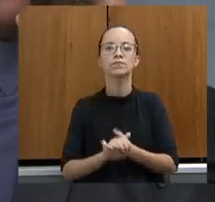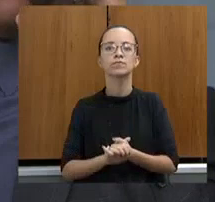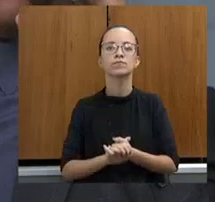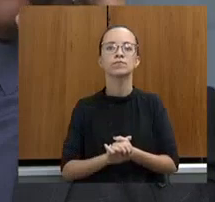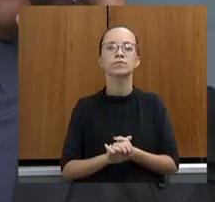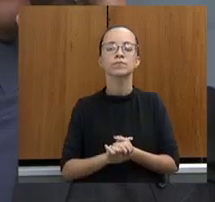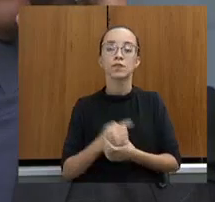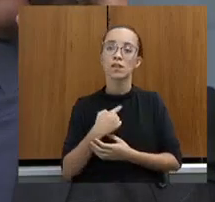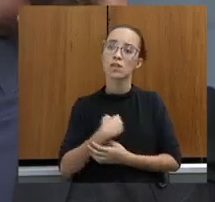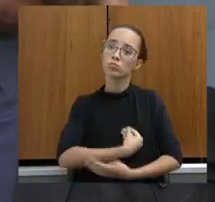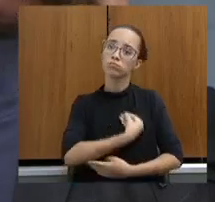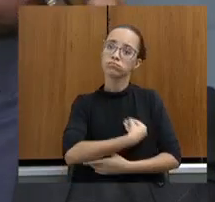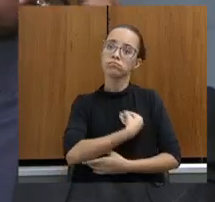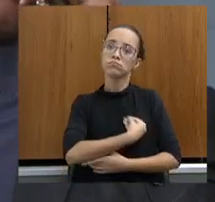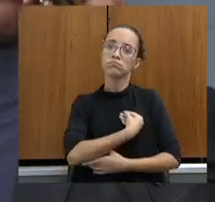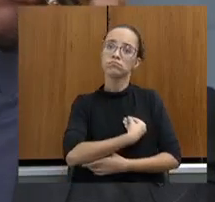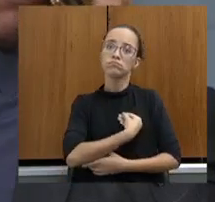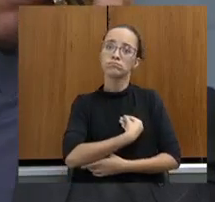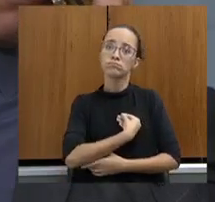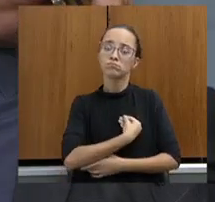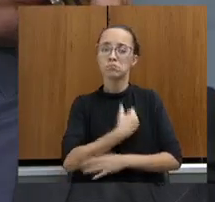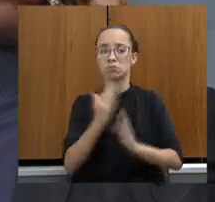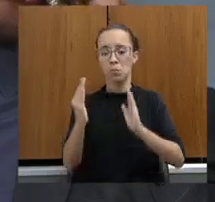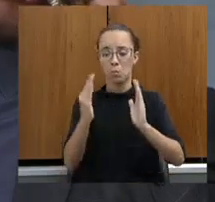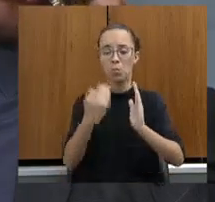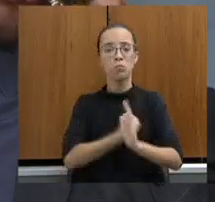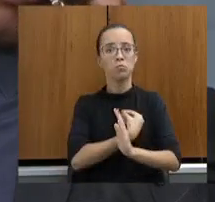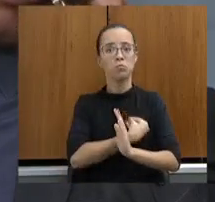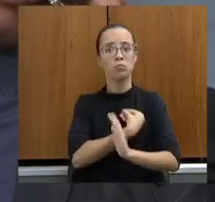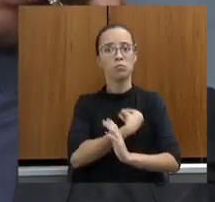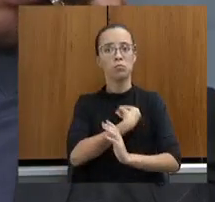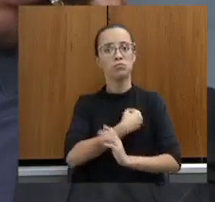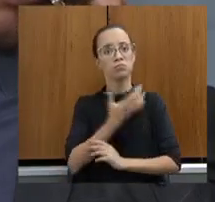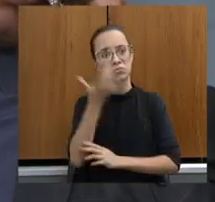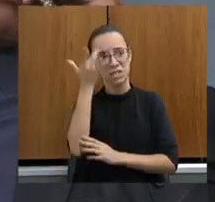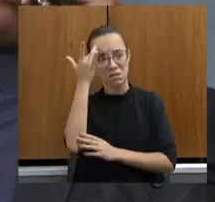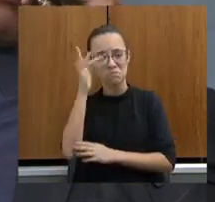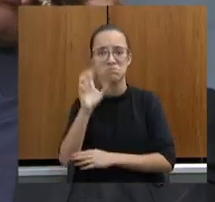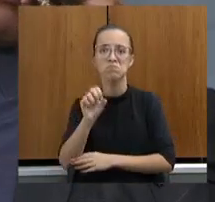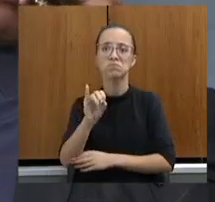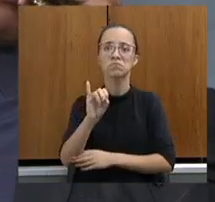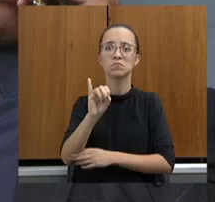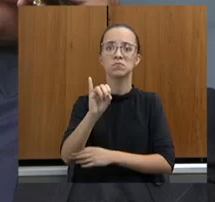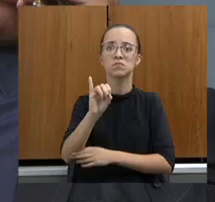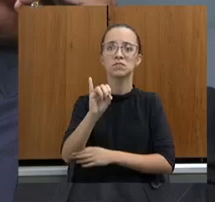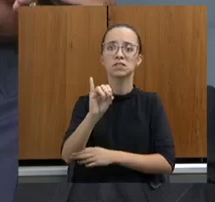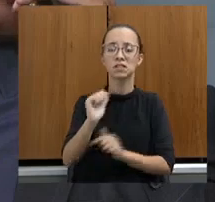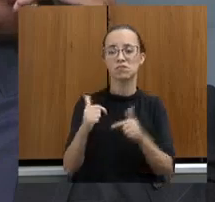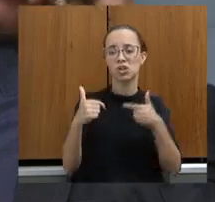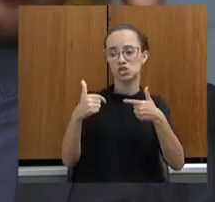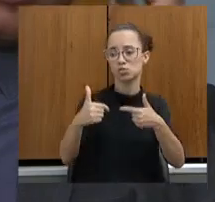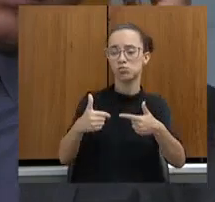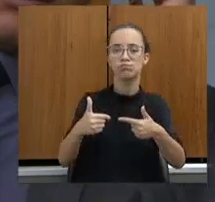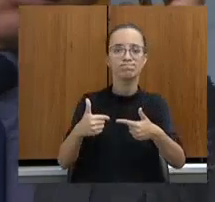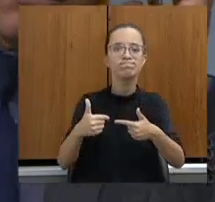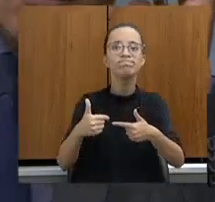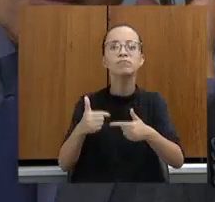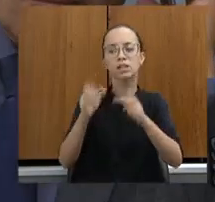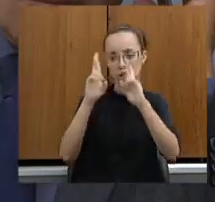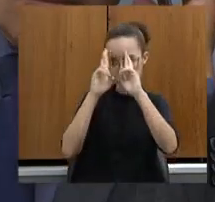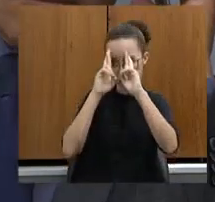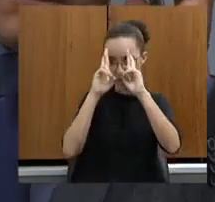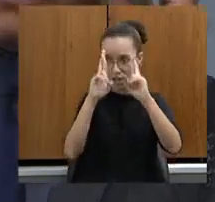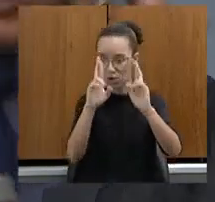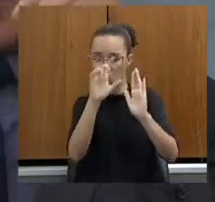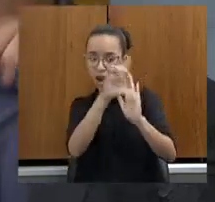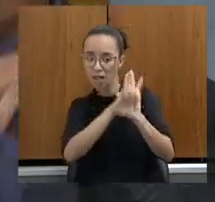eu participei dela e determinado momento eu não sabia se eu estava agindo respeitando a